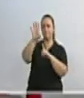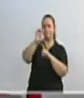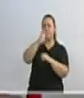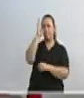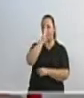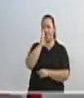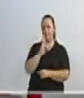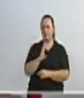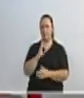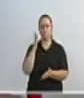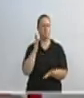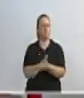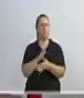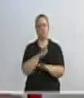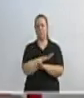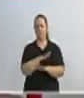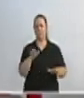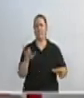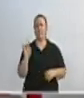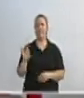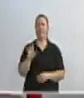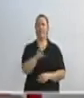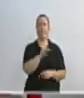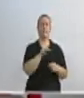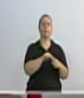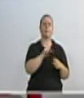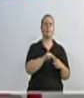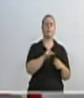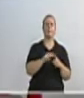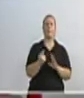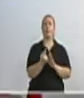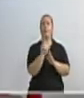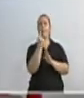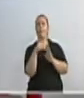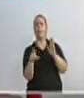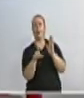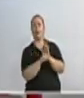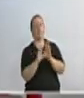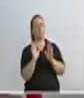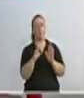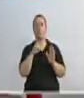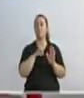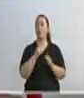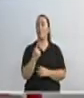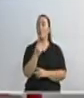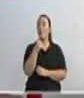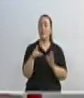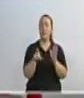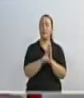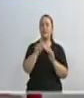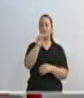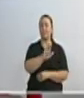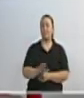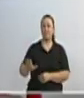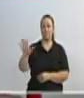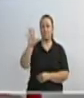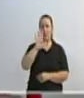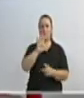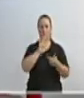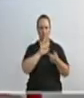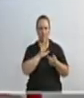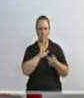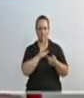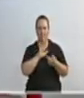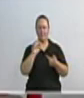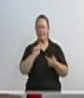história de cada município fazer a sua lei. Temos uma Lei Geral das Antenas no Brasil. E essa lei é clara. É